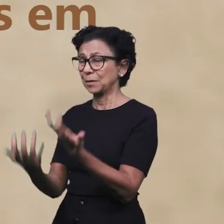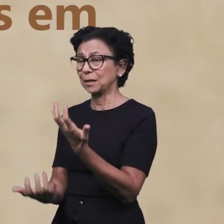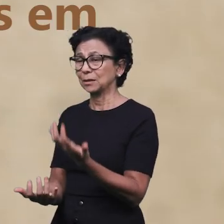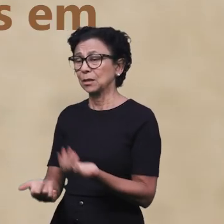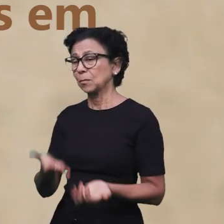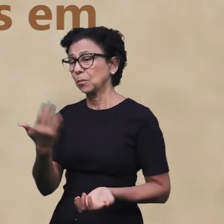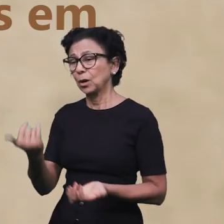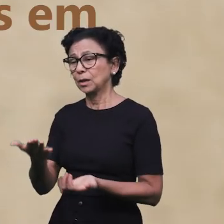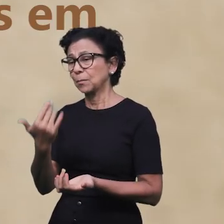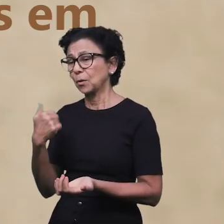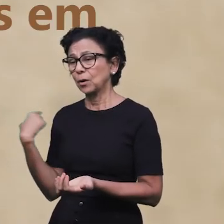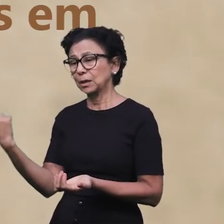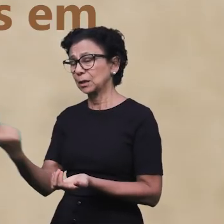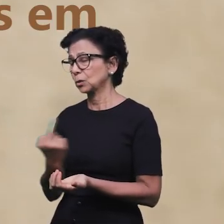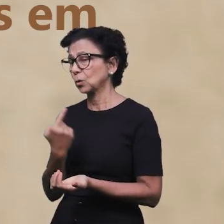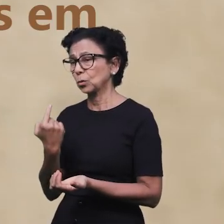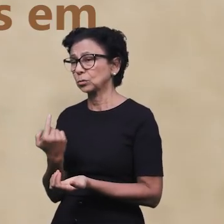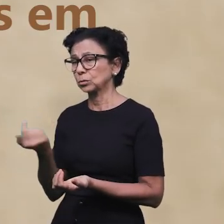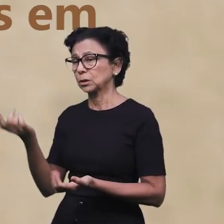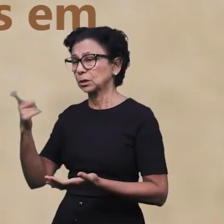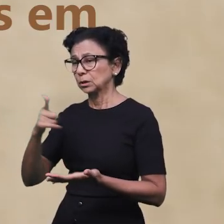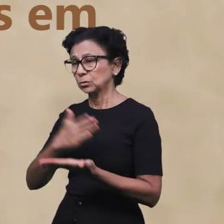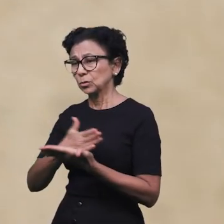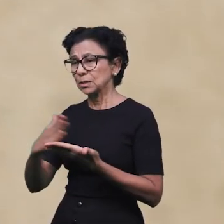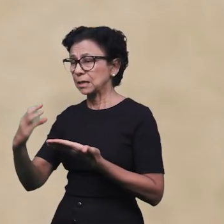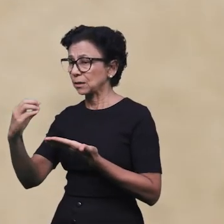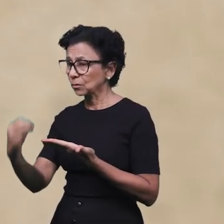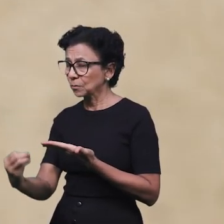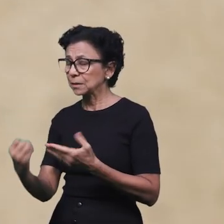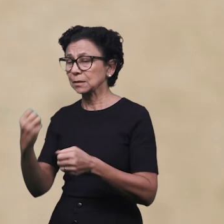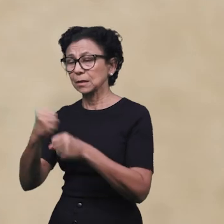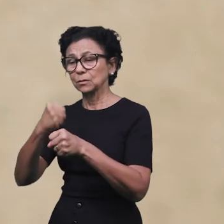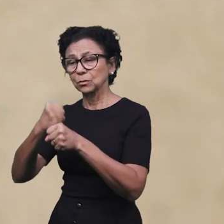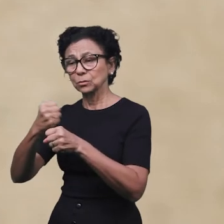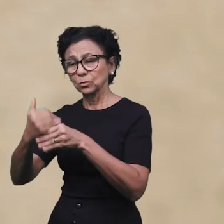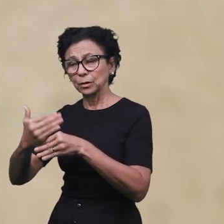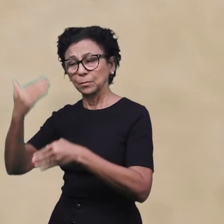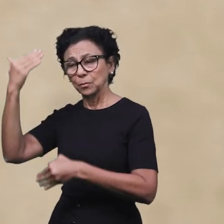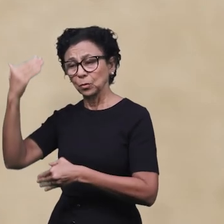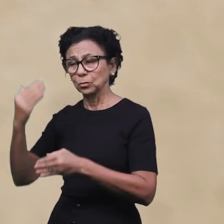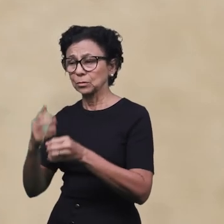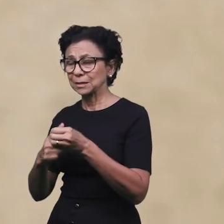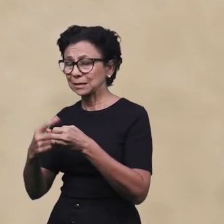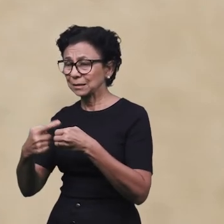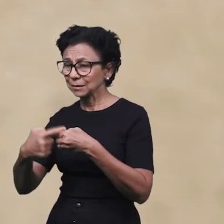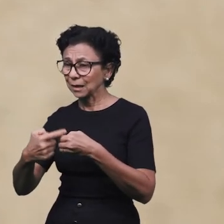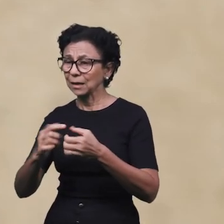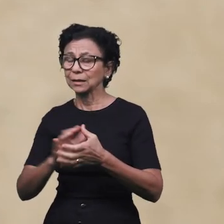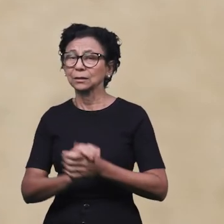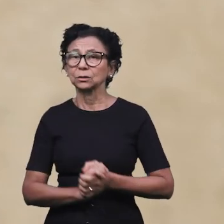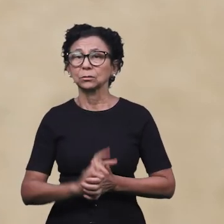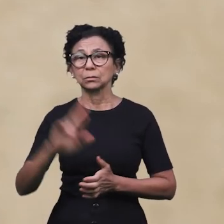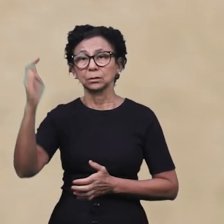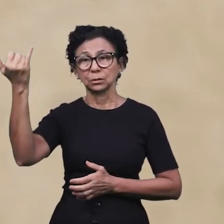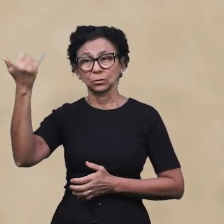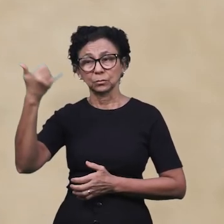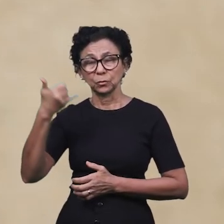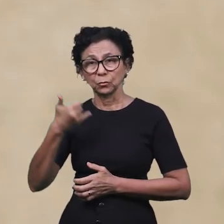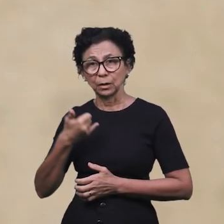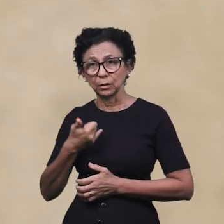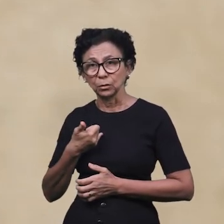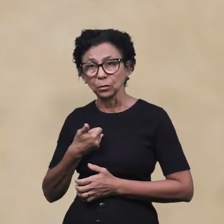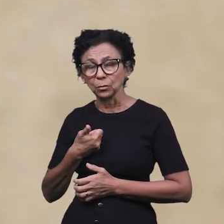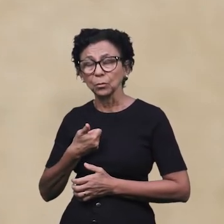muro de Jerusalém e não estejamos mais em opróbrio. Então lhes declarei como a mão do meu Deus me fora